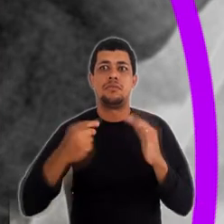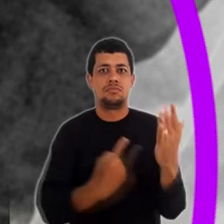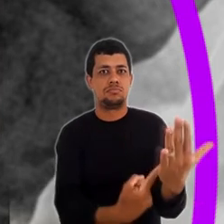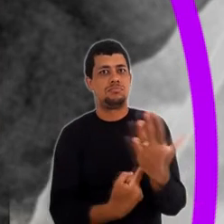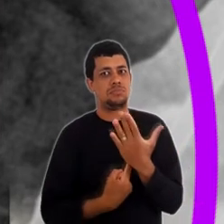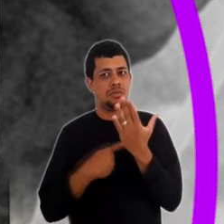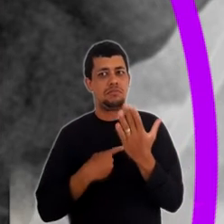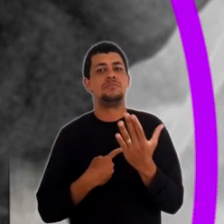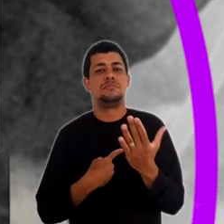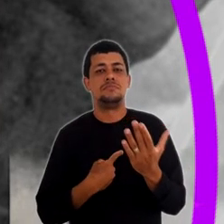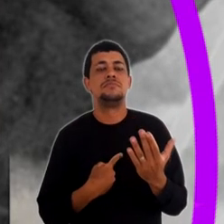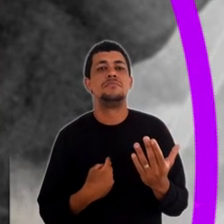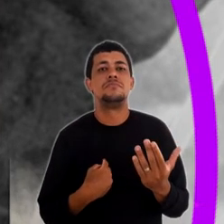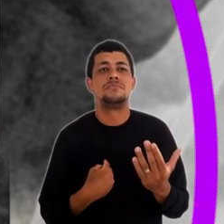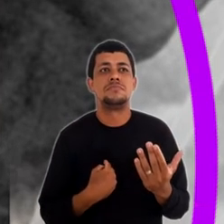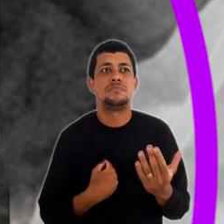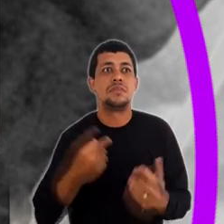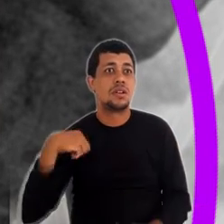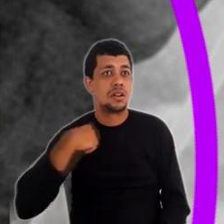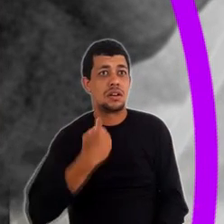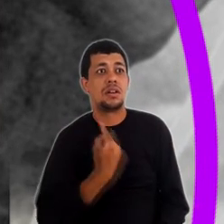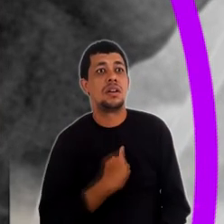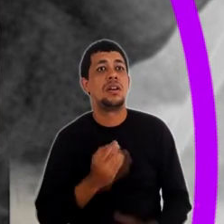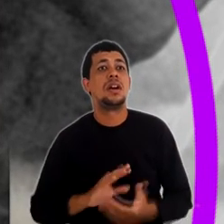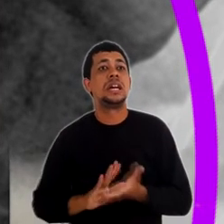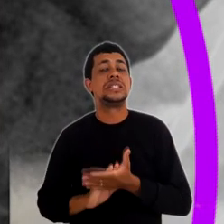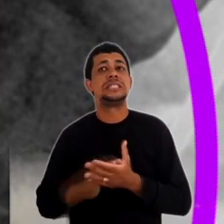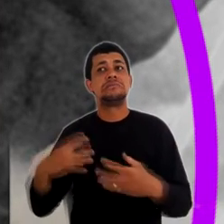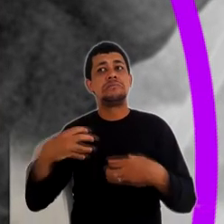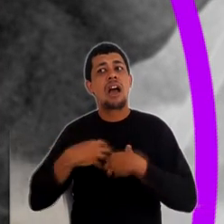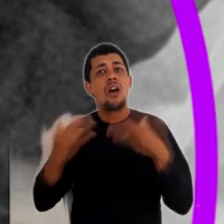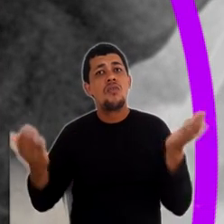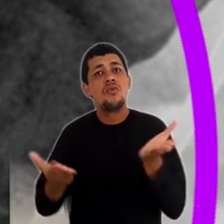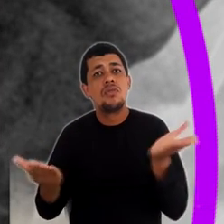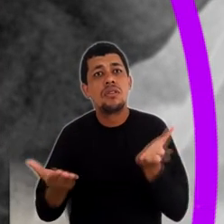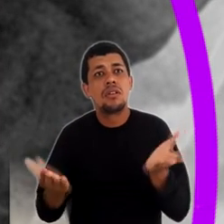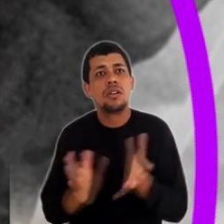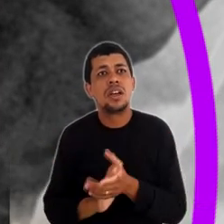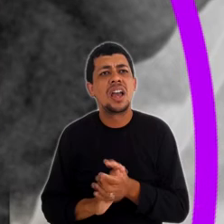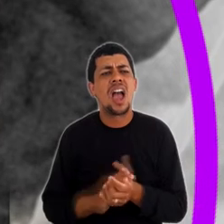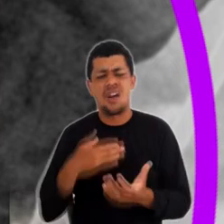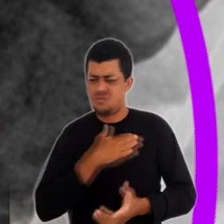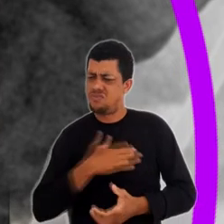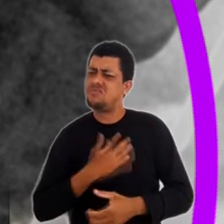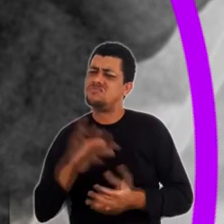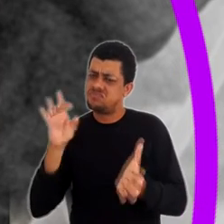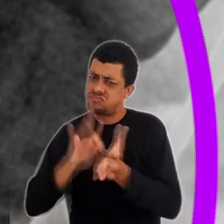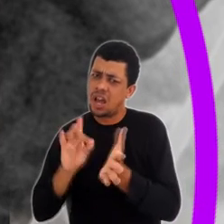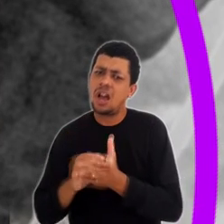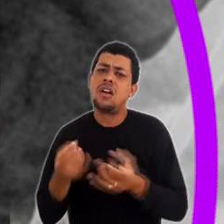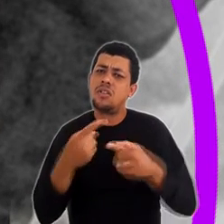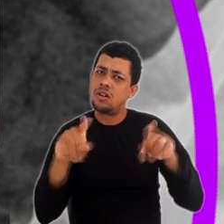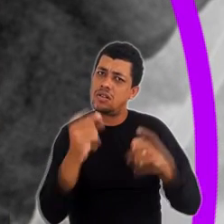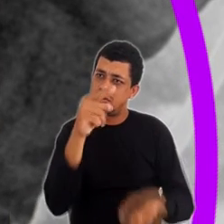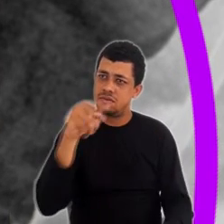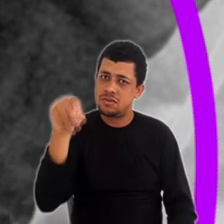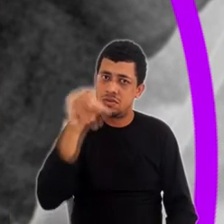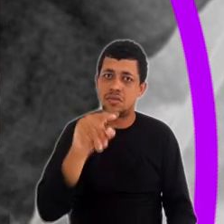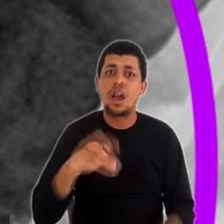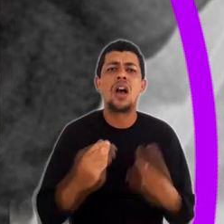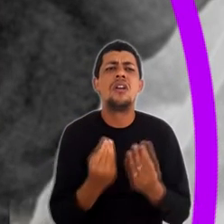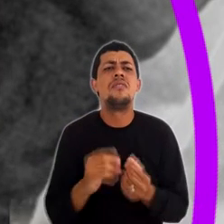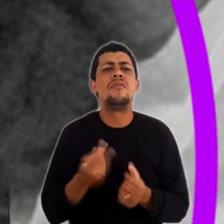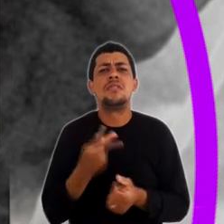gente ver, traz aquele momento de reflexão sobre o que nós estamos passando, né? E eu percebo isso muito na música de vocês. E